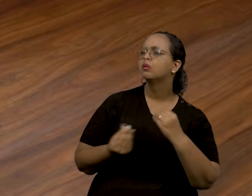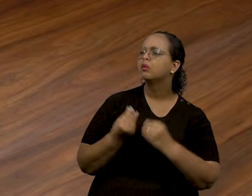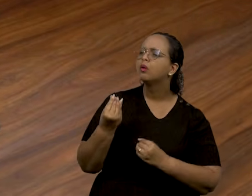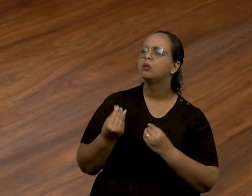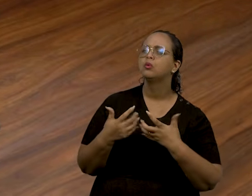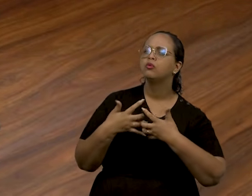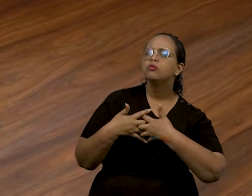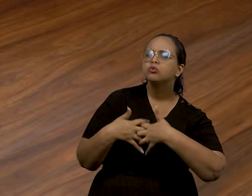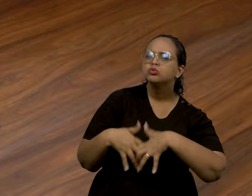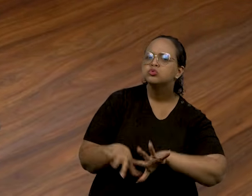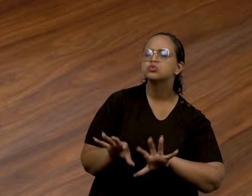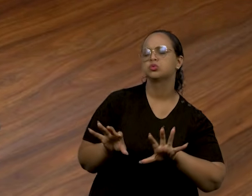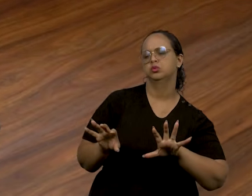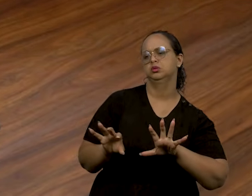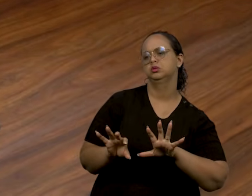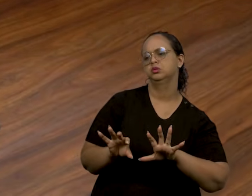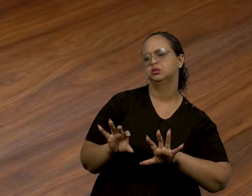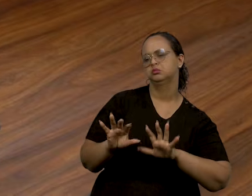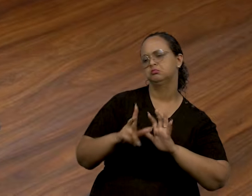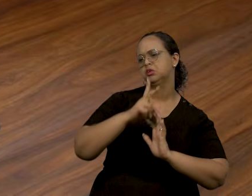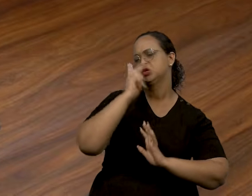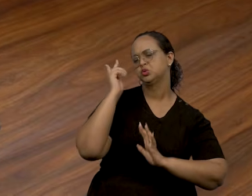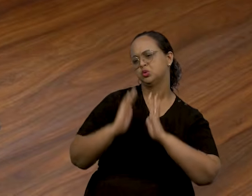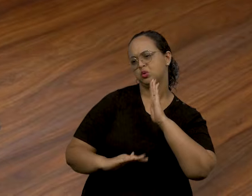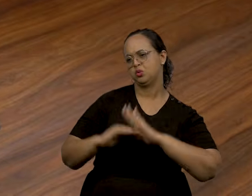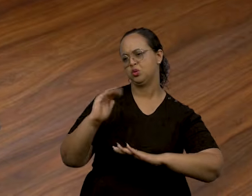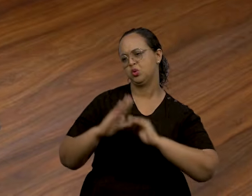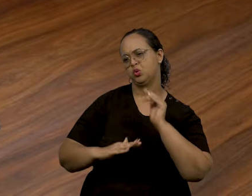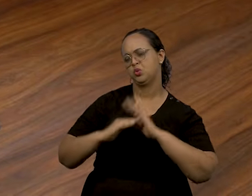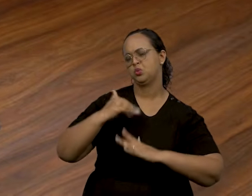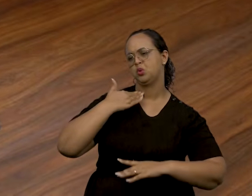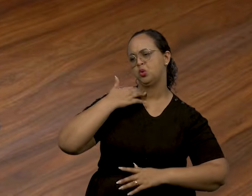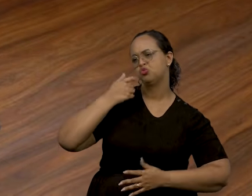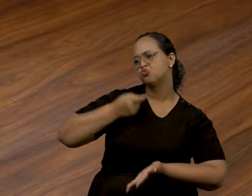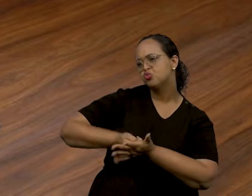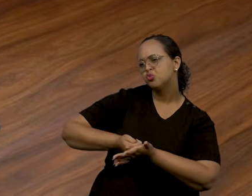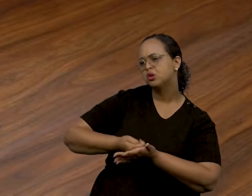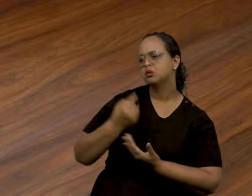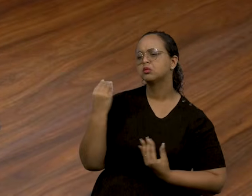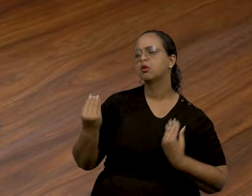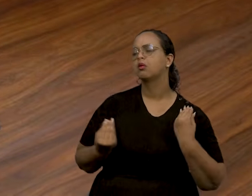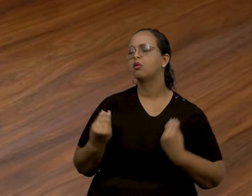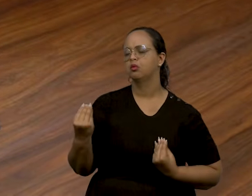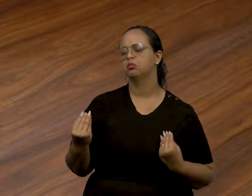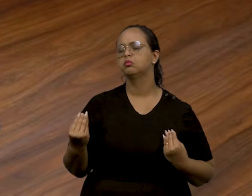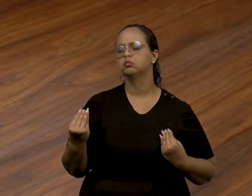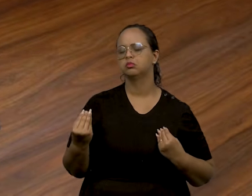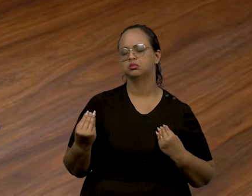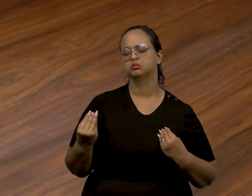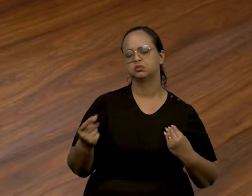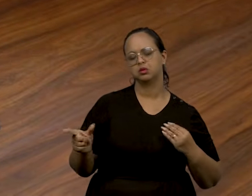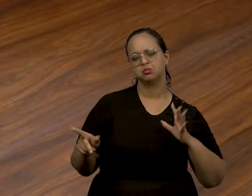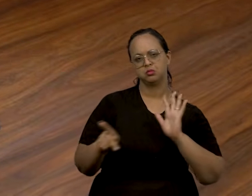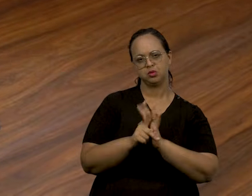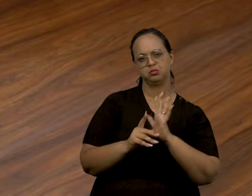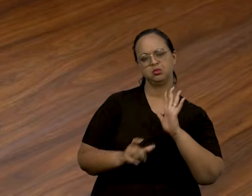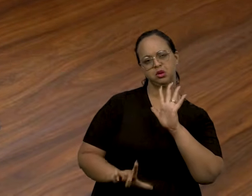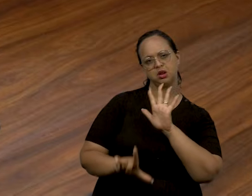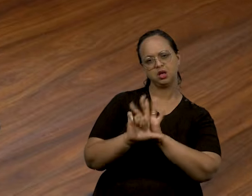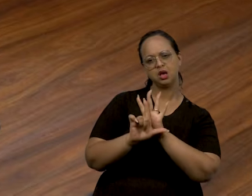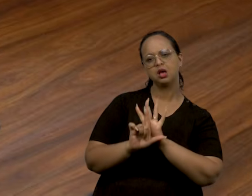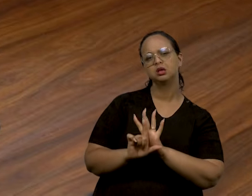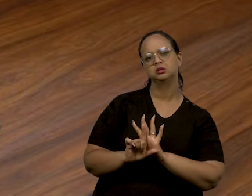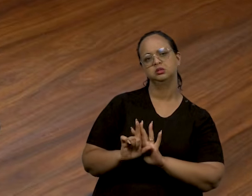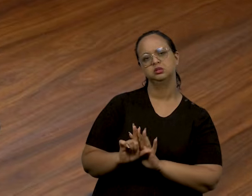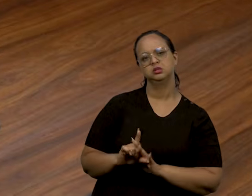Tivemos até um livro, né, de juízes na Bíblia, né, que fala aí do período ali estabelecido por Israel e até mesmo um pouquinho antes mesmo de chamar o